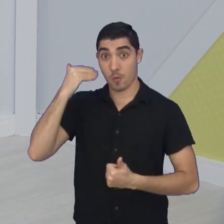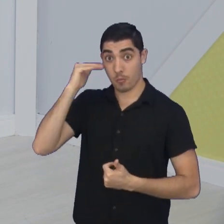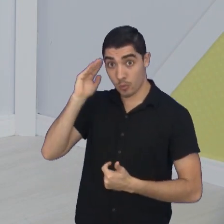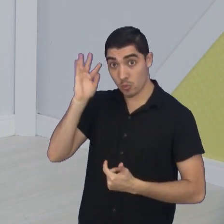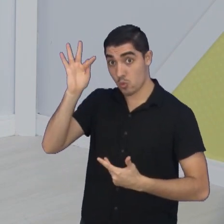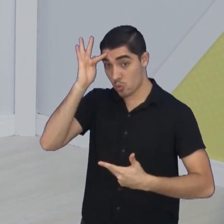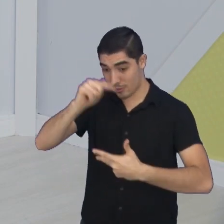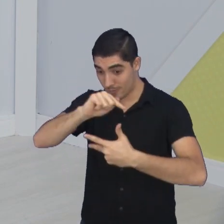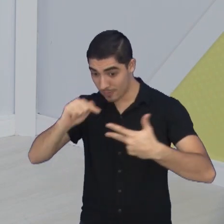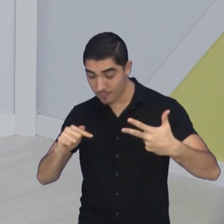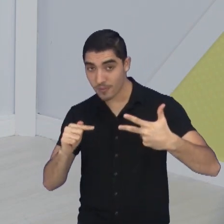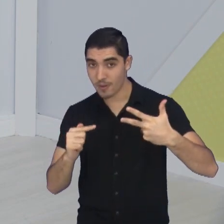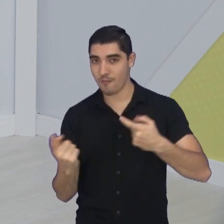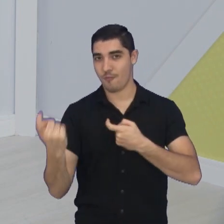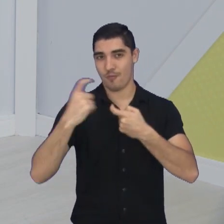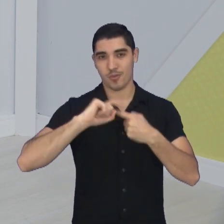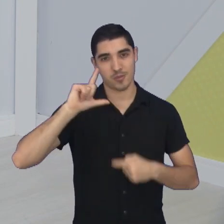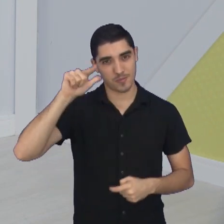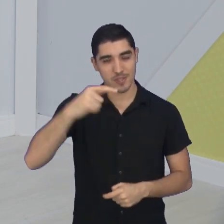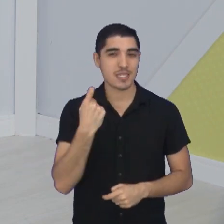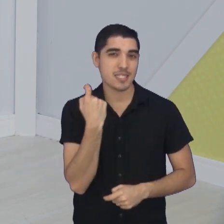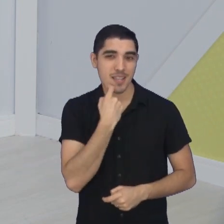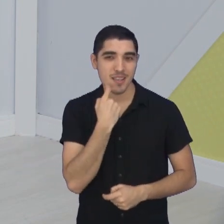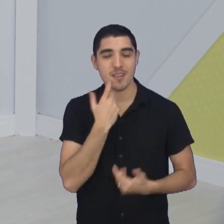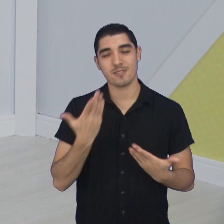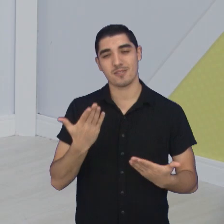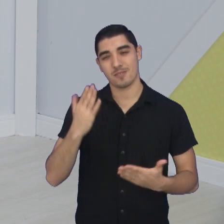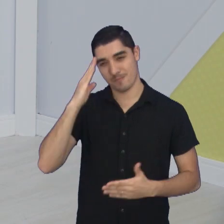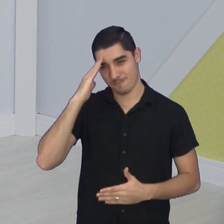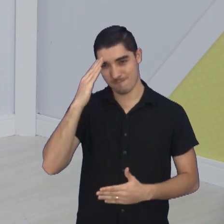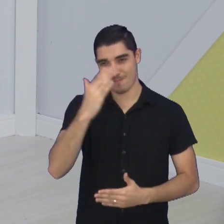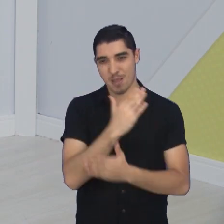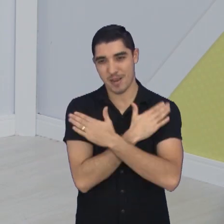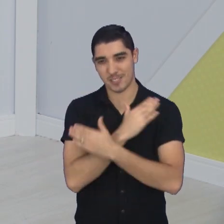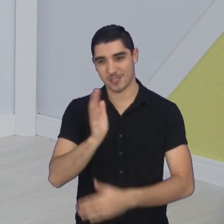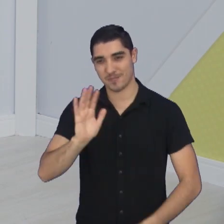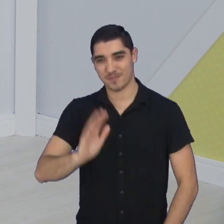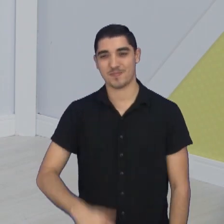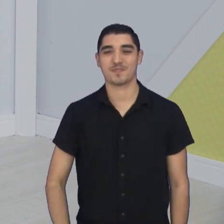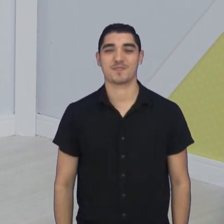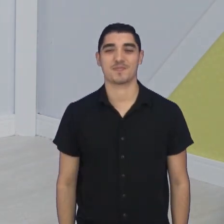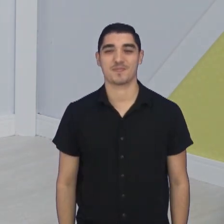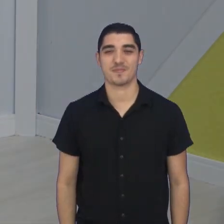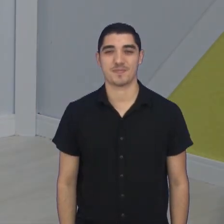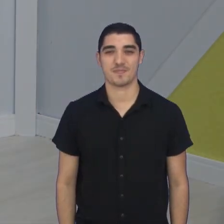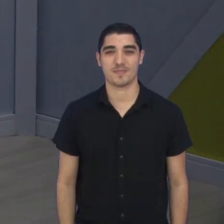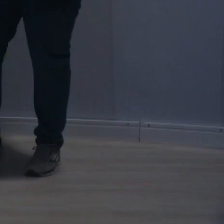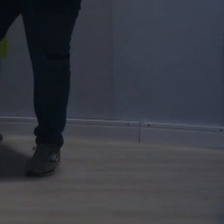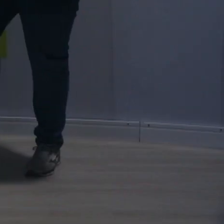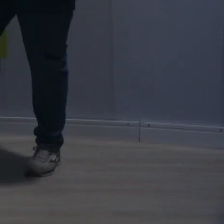Luizão e grande equipe estaremos de volta na sexta. De minha parte, grande abraço, até sexta. Tchau, tchau.